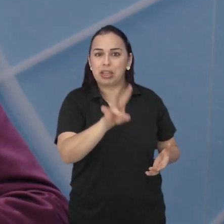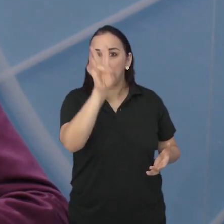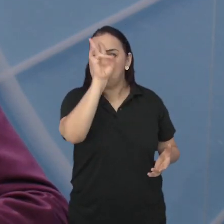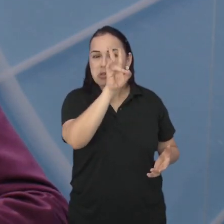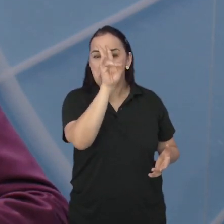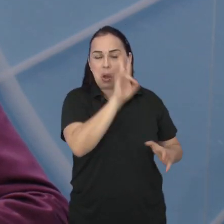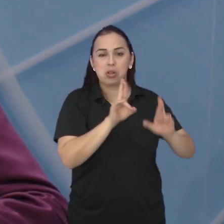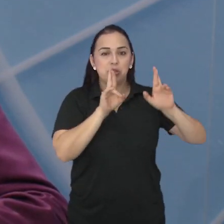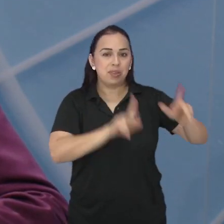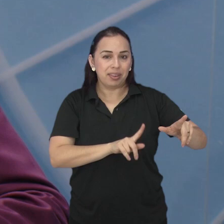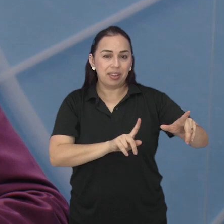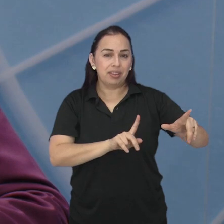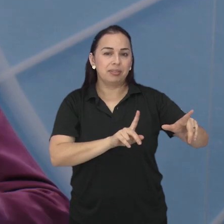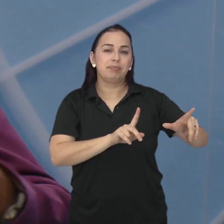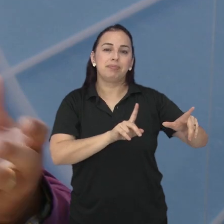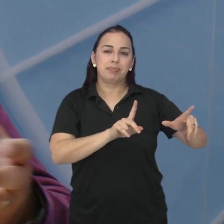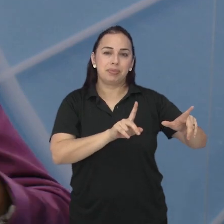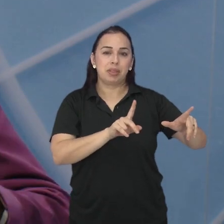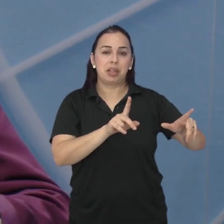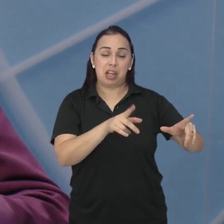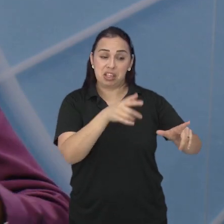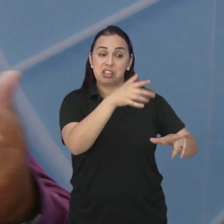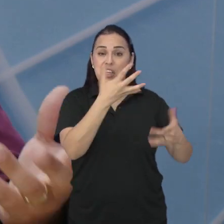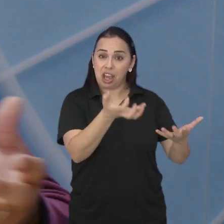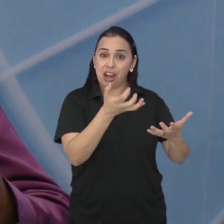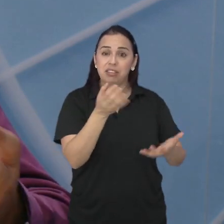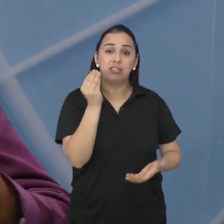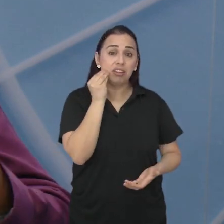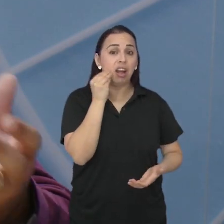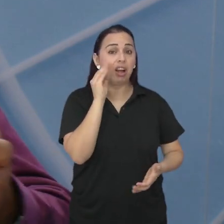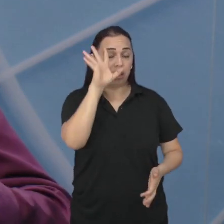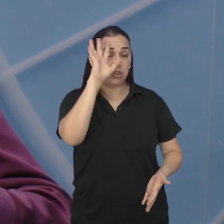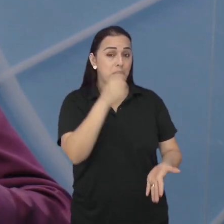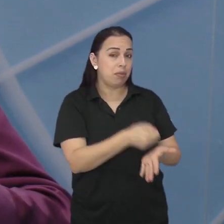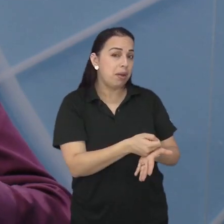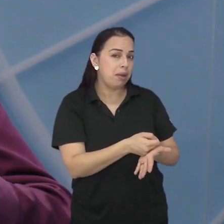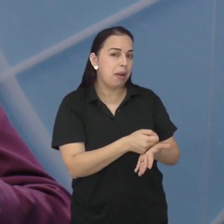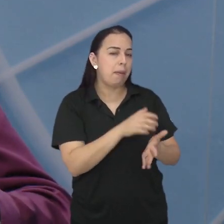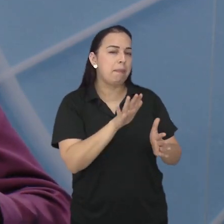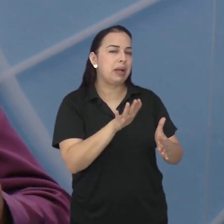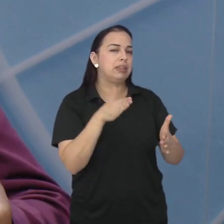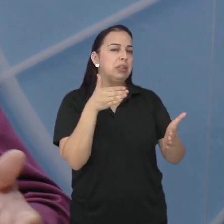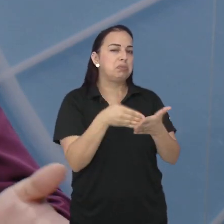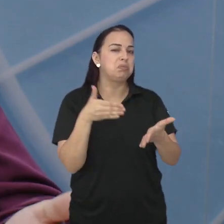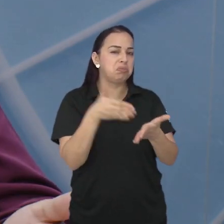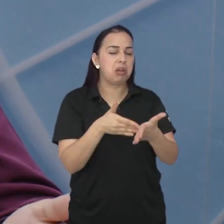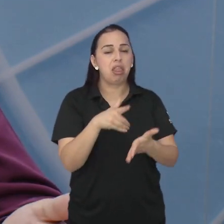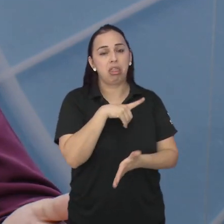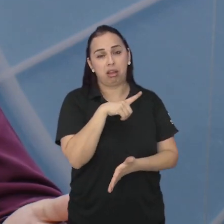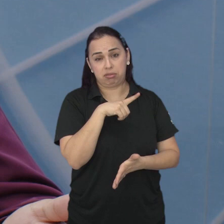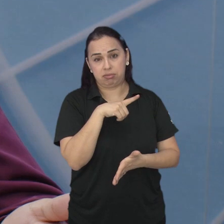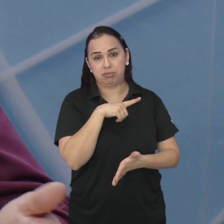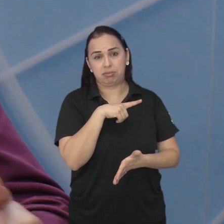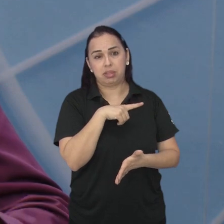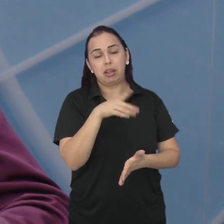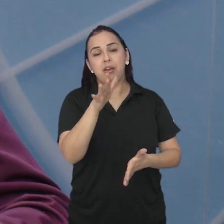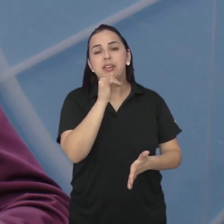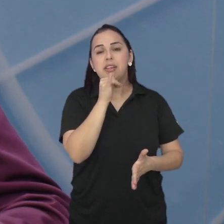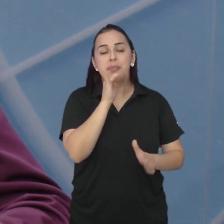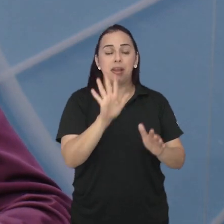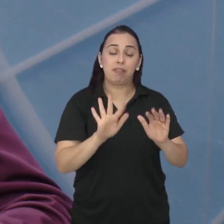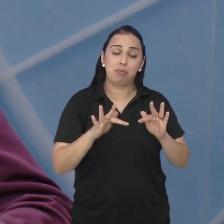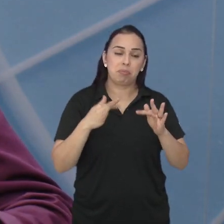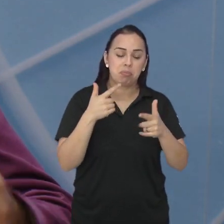tem a sua história, por si só eles querem resolver de uma maneira ou outra, mas tem algumas dificuldades. Ou